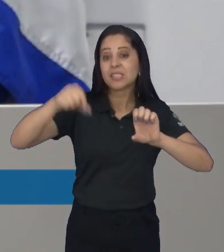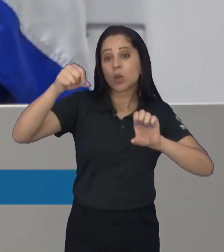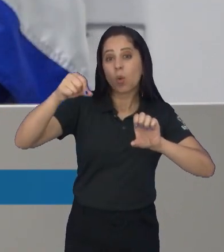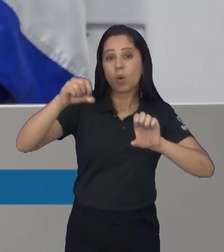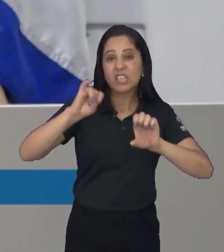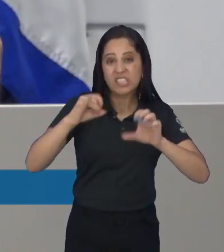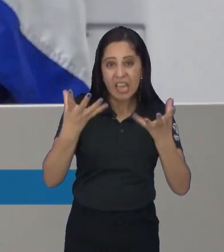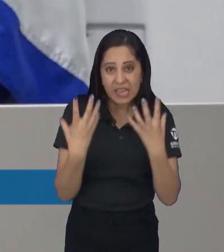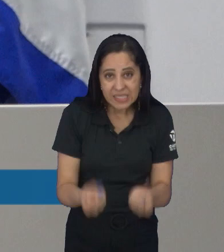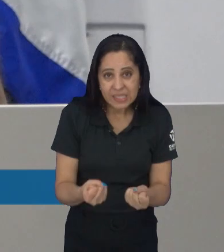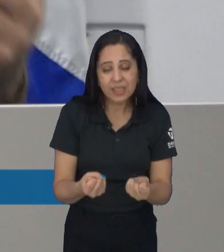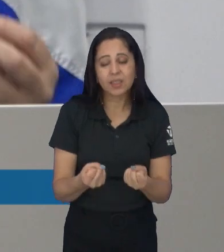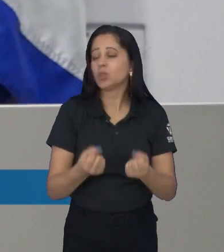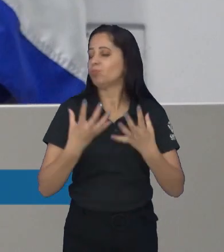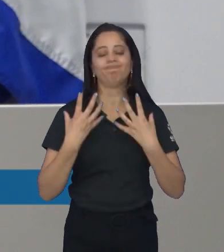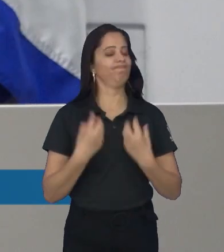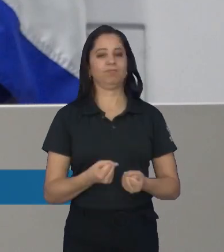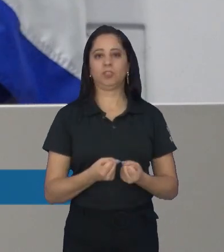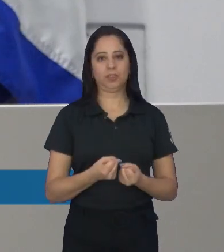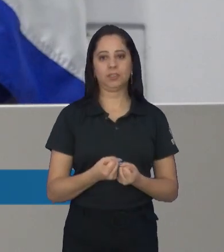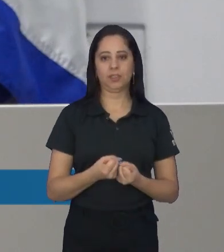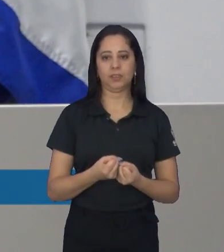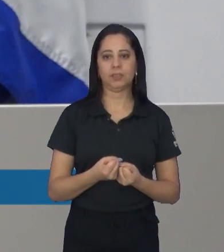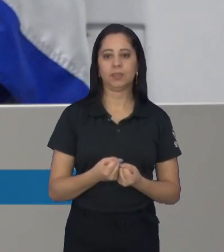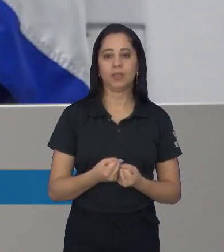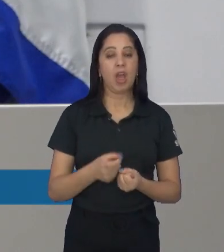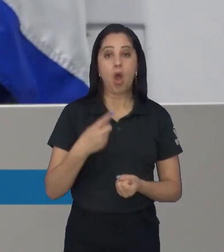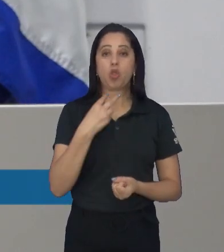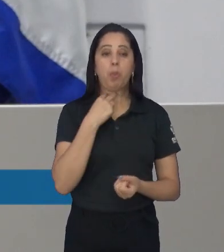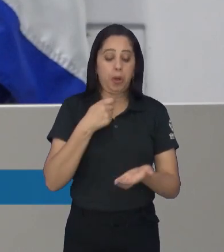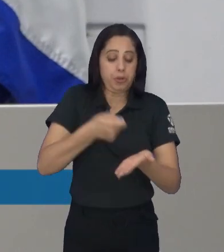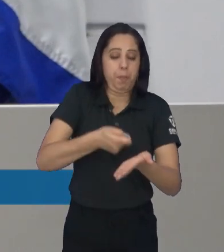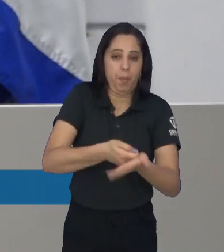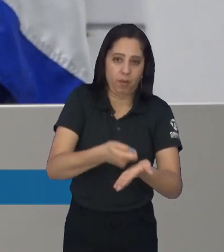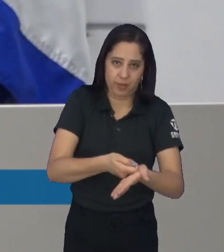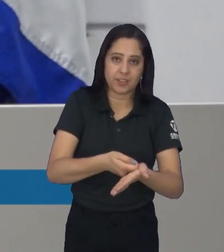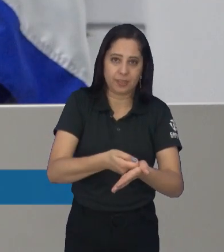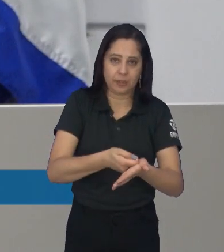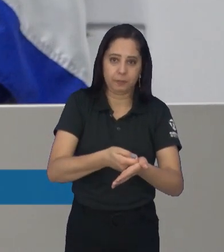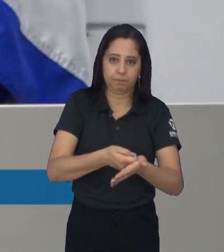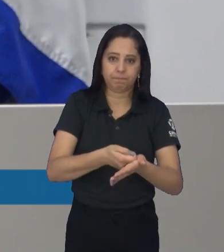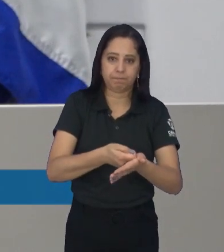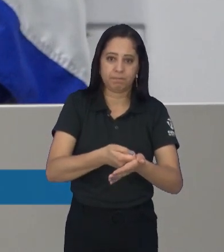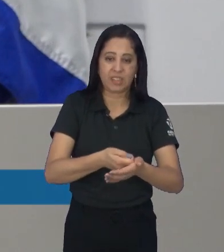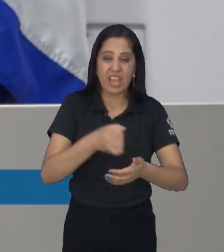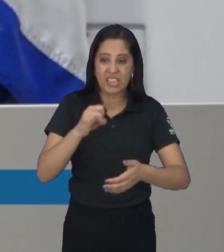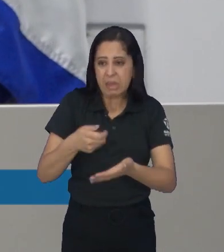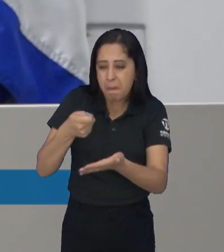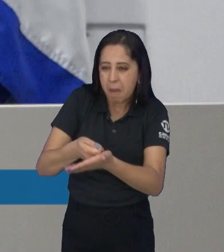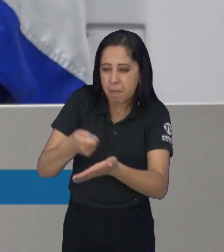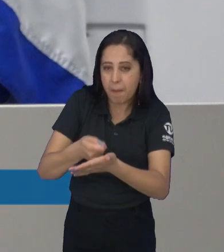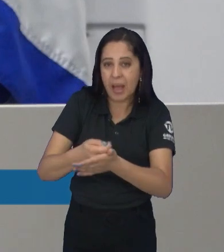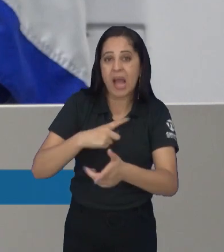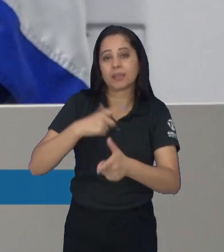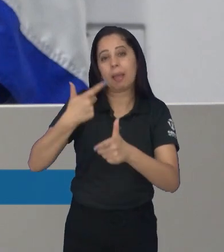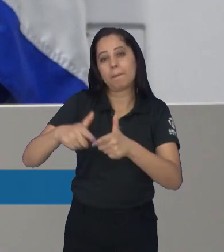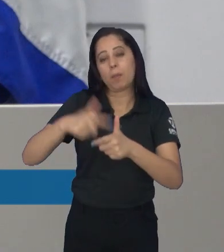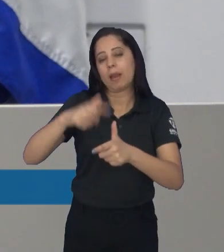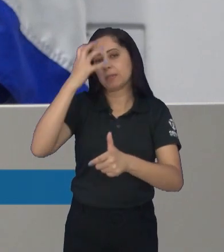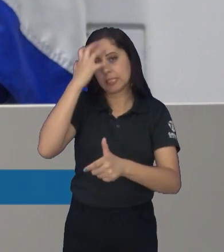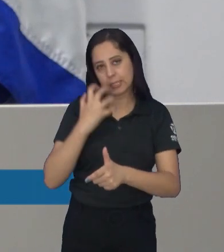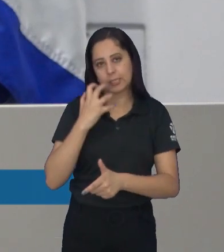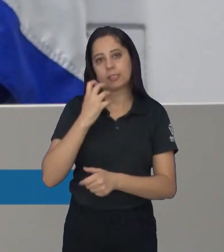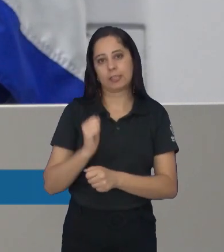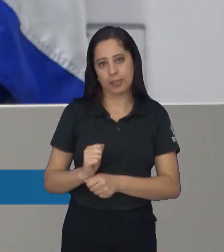precisa você não pode nesse primeiro momento obrigar porque você pode criar um problema sério você pode micar